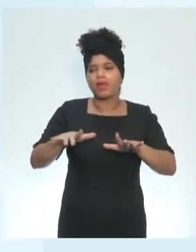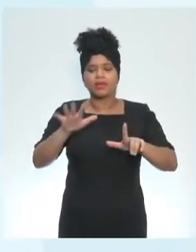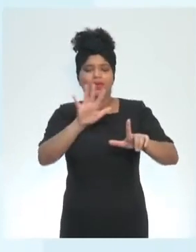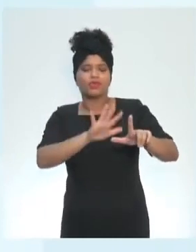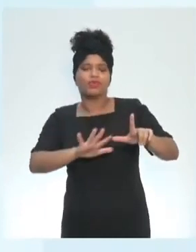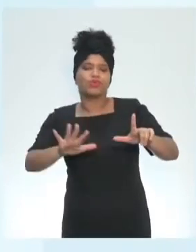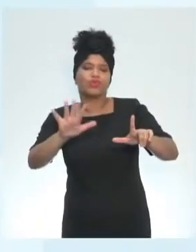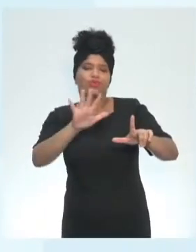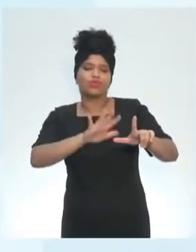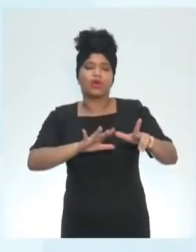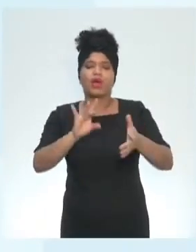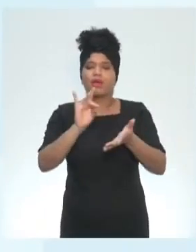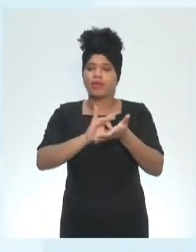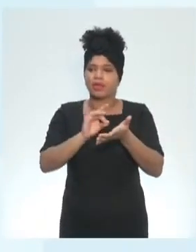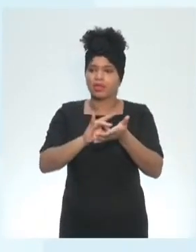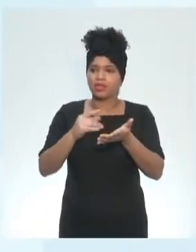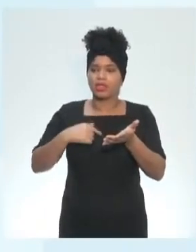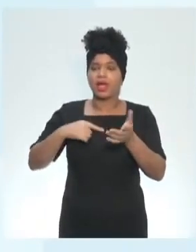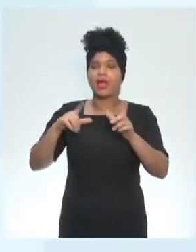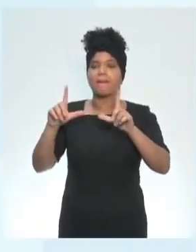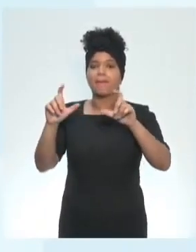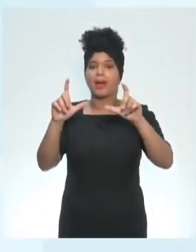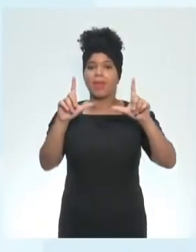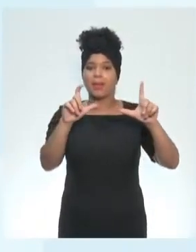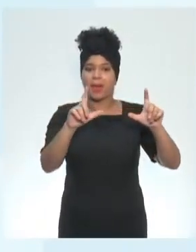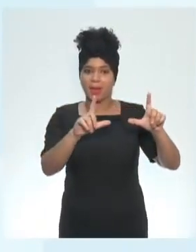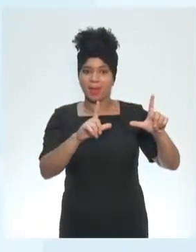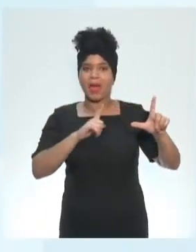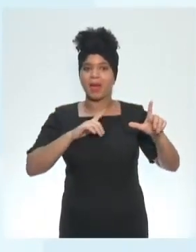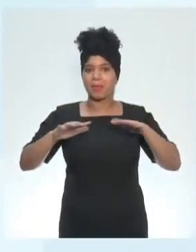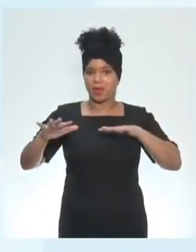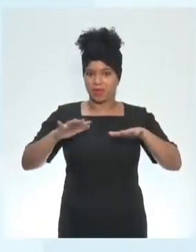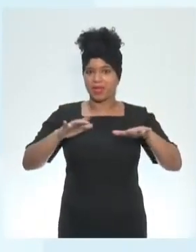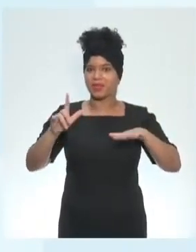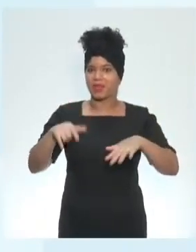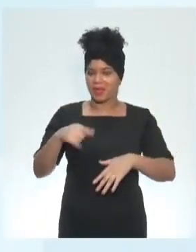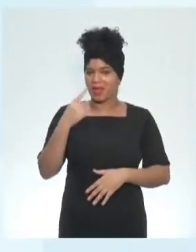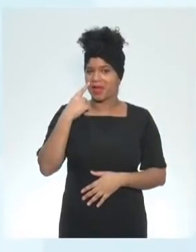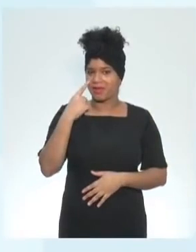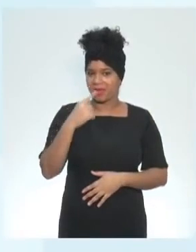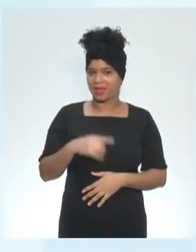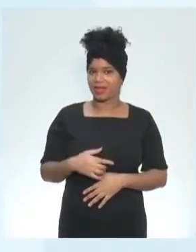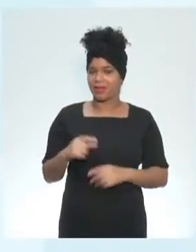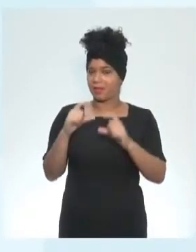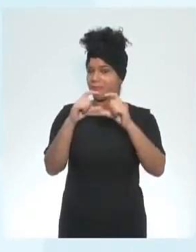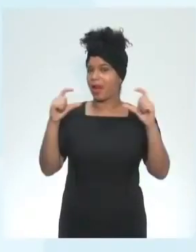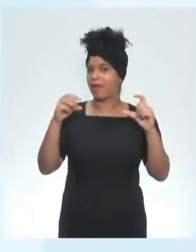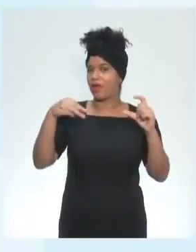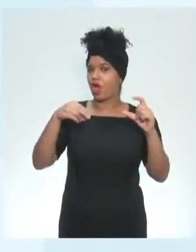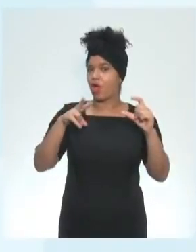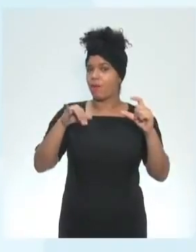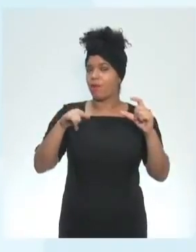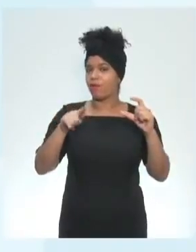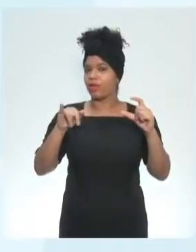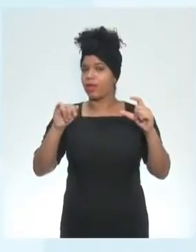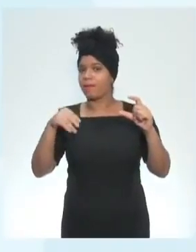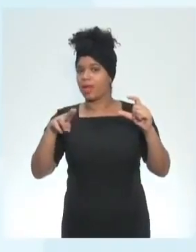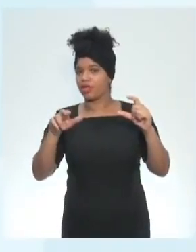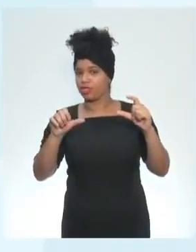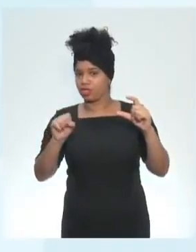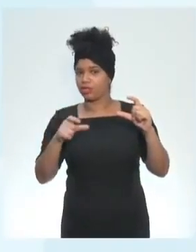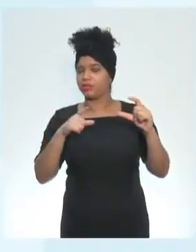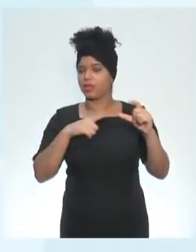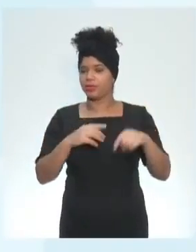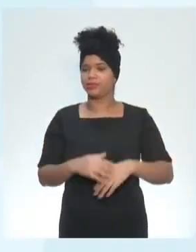a realidade usando imagens em movimento né então ó e usem moving images imagens em movimento e